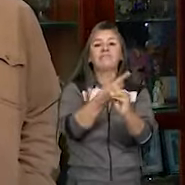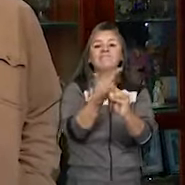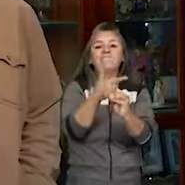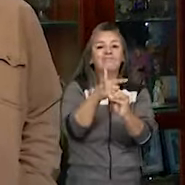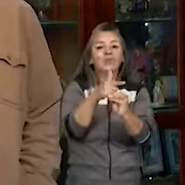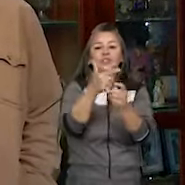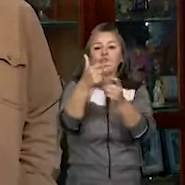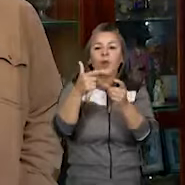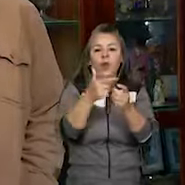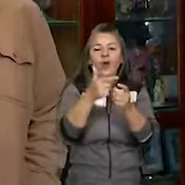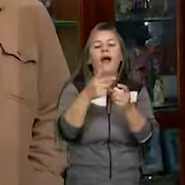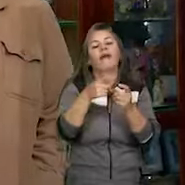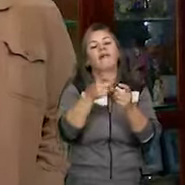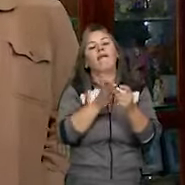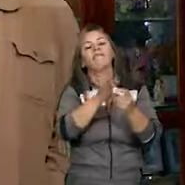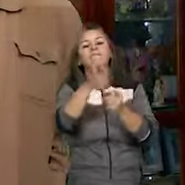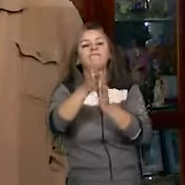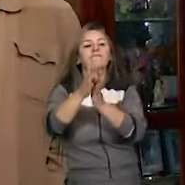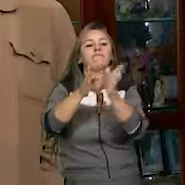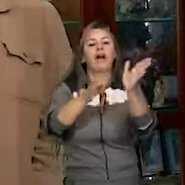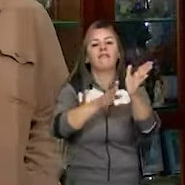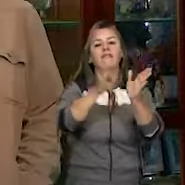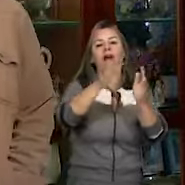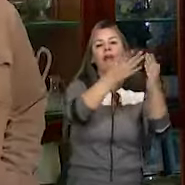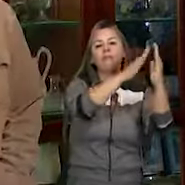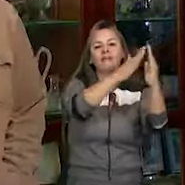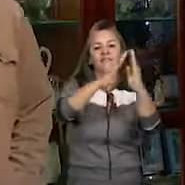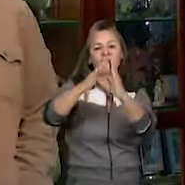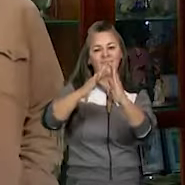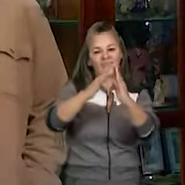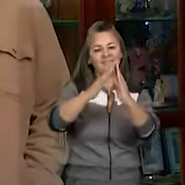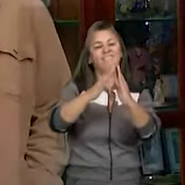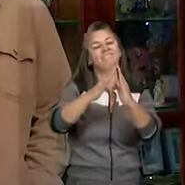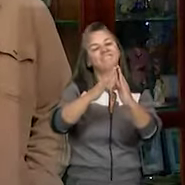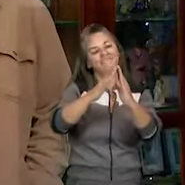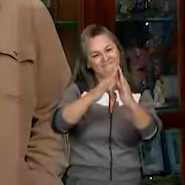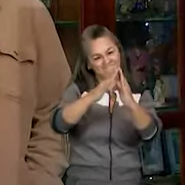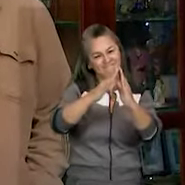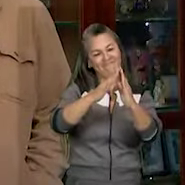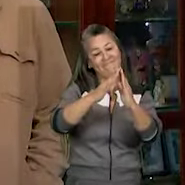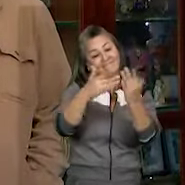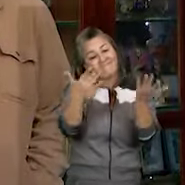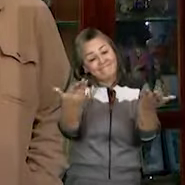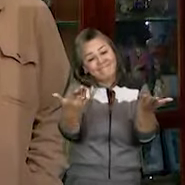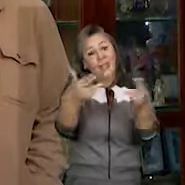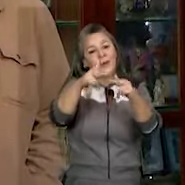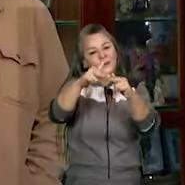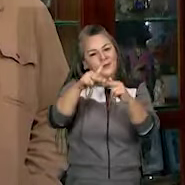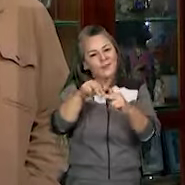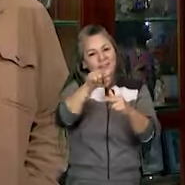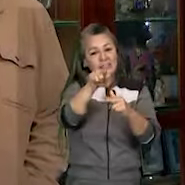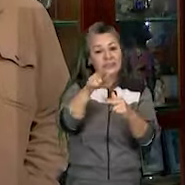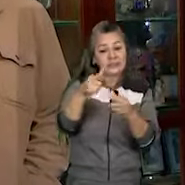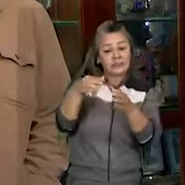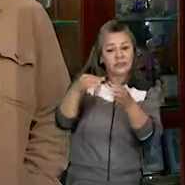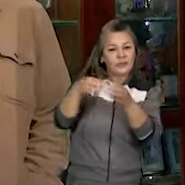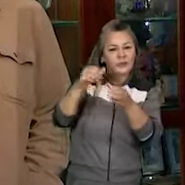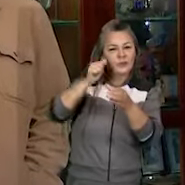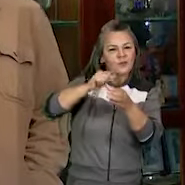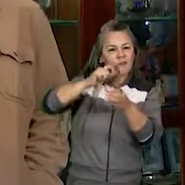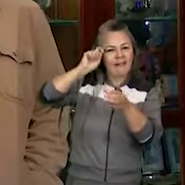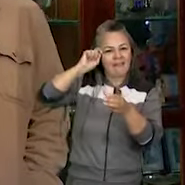atual capital. Este grupo de mulheres, ao longo das décadas, se reúne aqui na Vila Estrela e